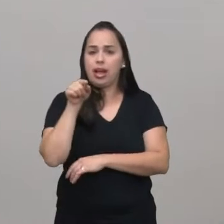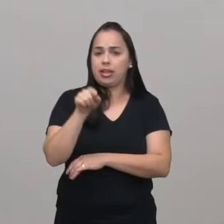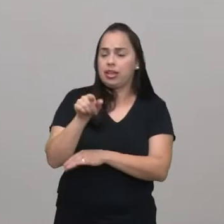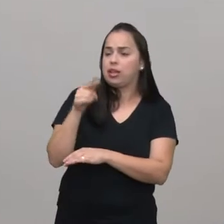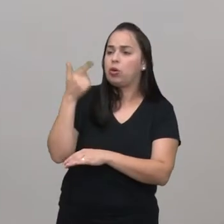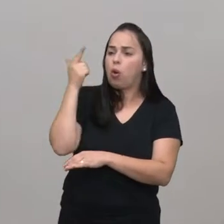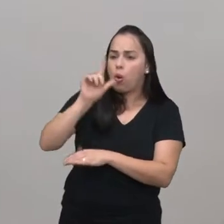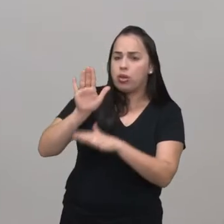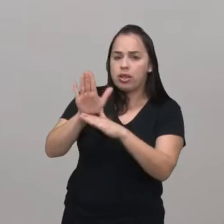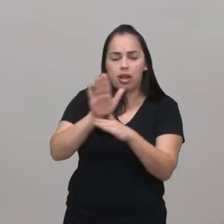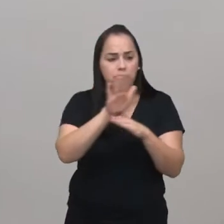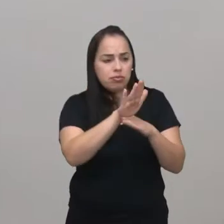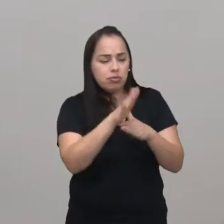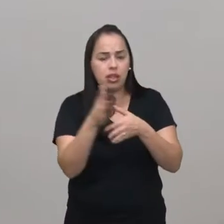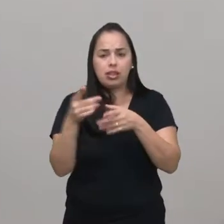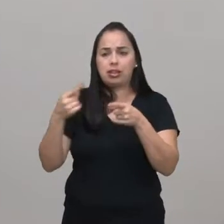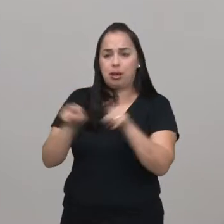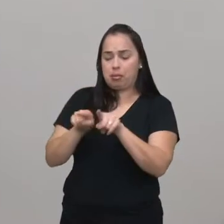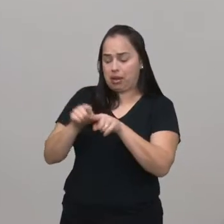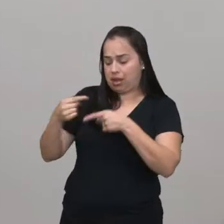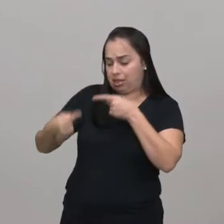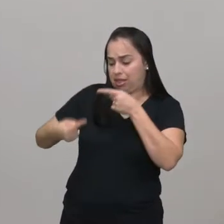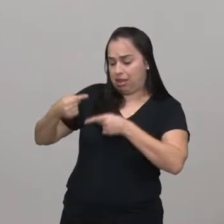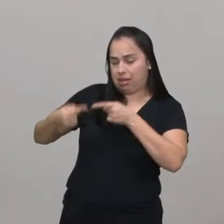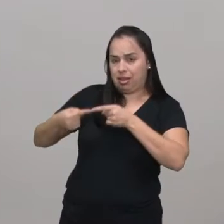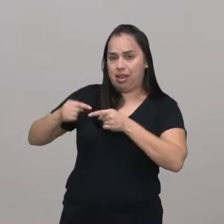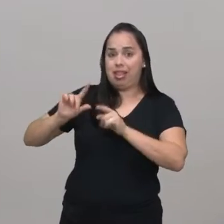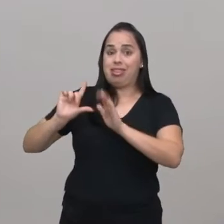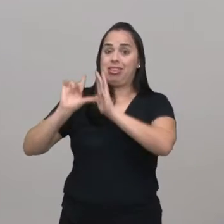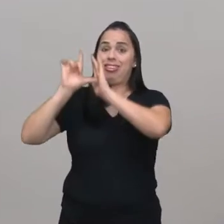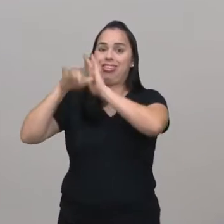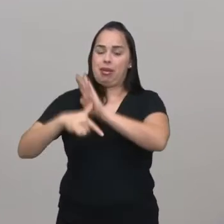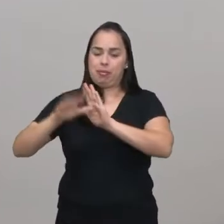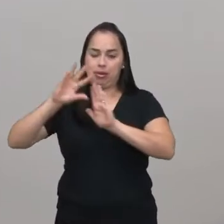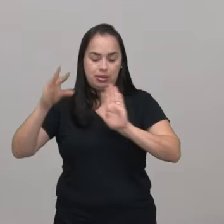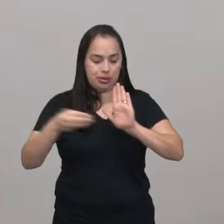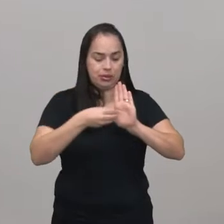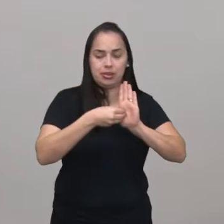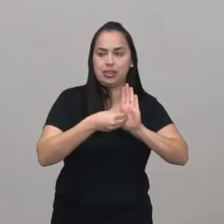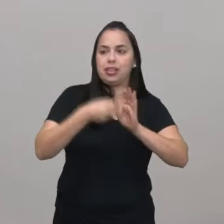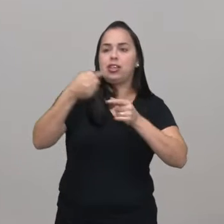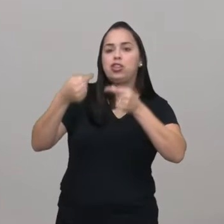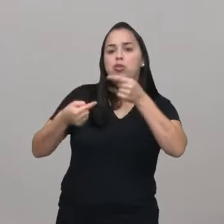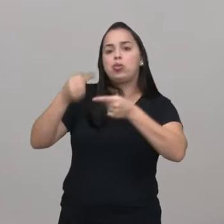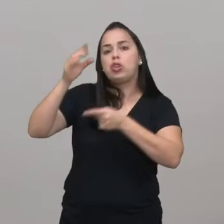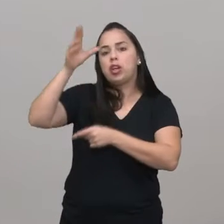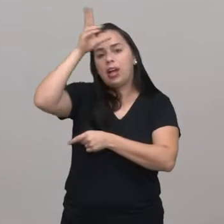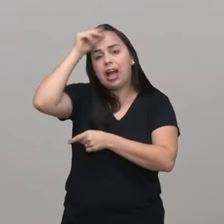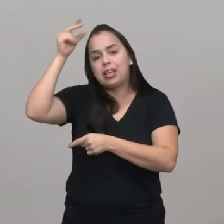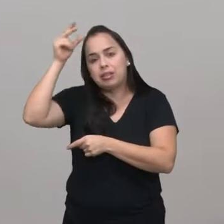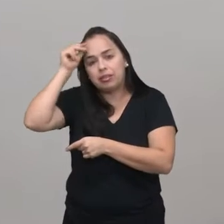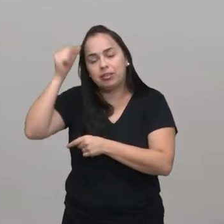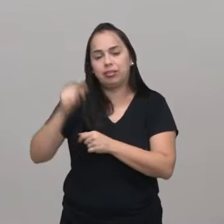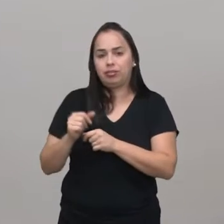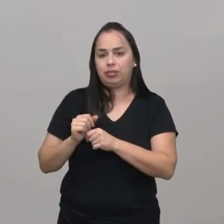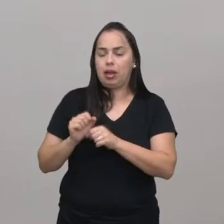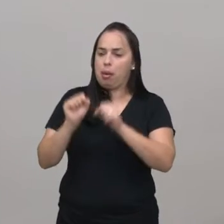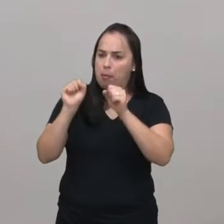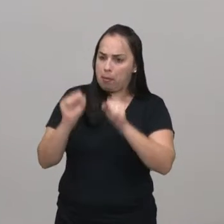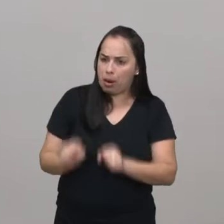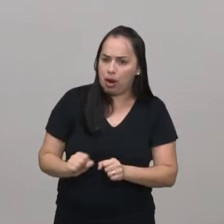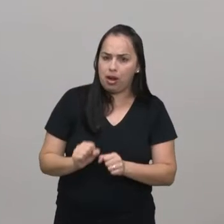isso a gente vai verificar a estudar discutida na comissão depois vai discutir com a prefeitura é É cabível colocar no orçamento